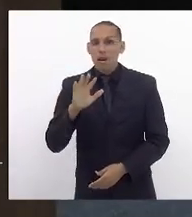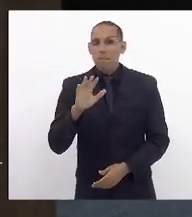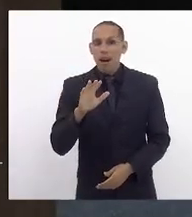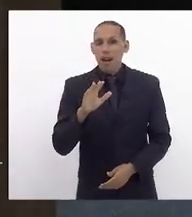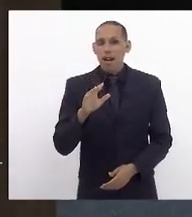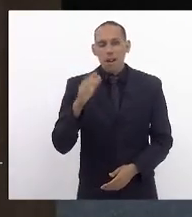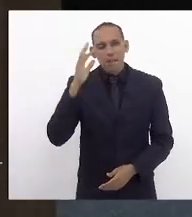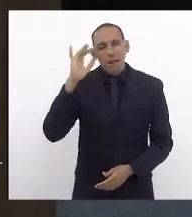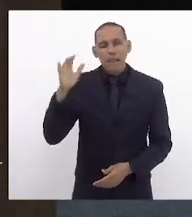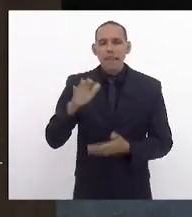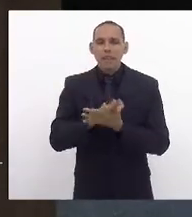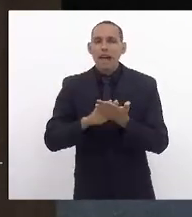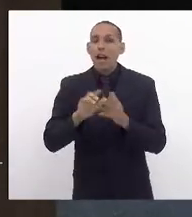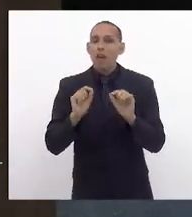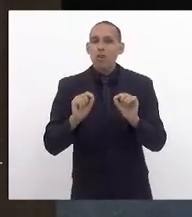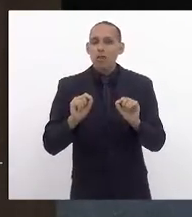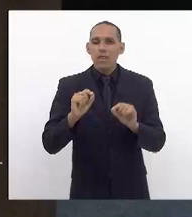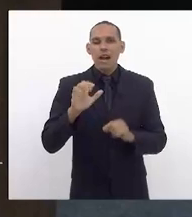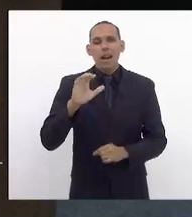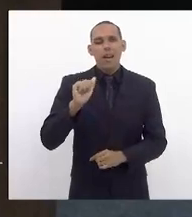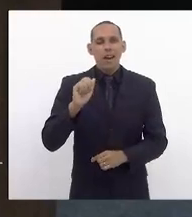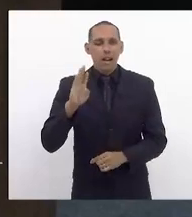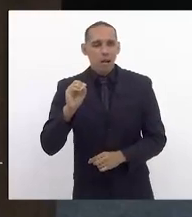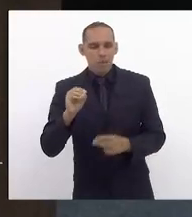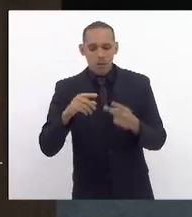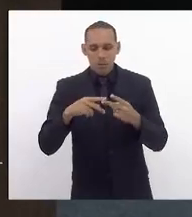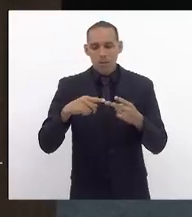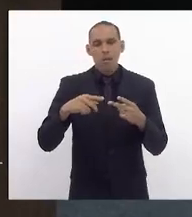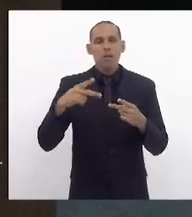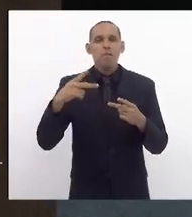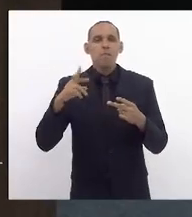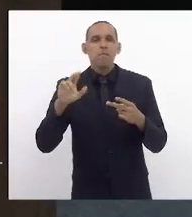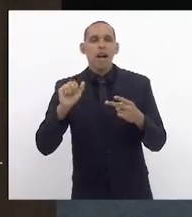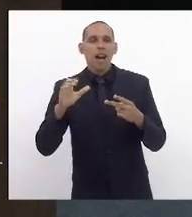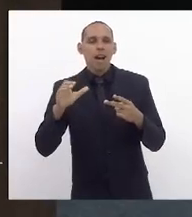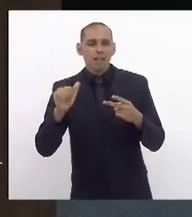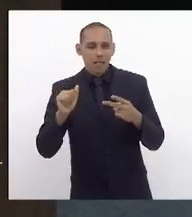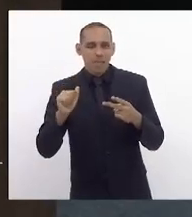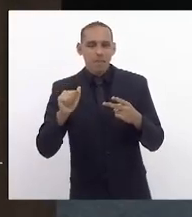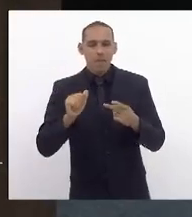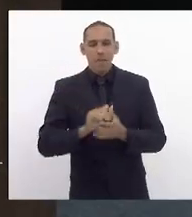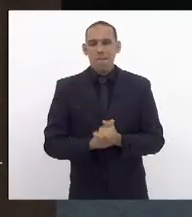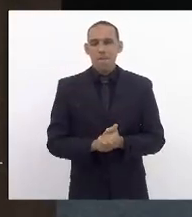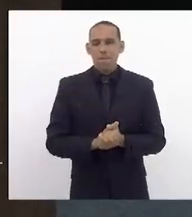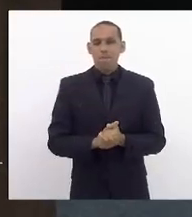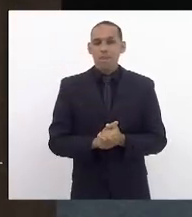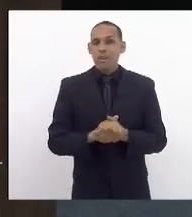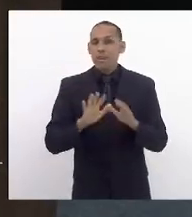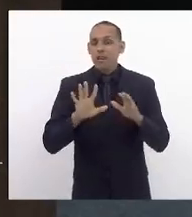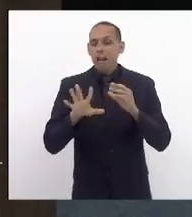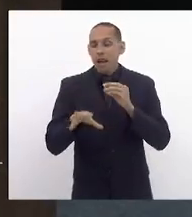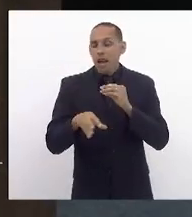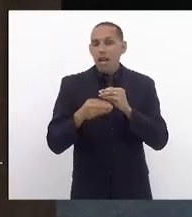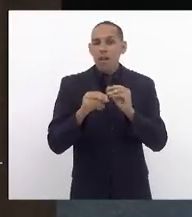por exemplo, cabos e praças, a gente está falando do quanto que agrega na Polícia Civil, mas,